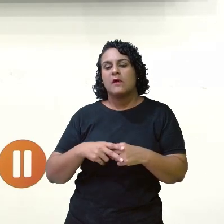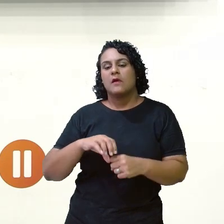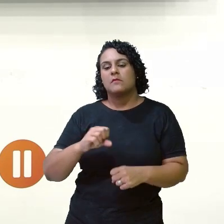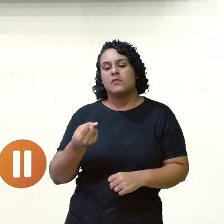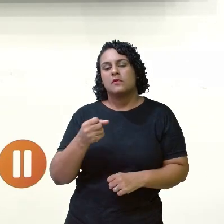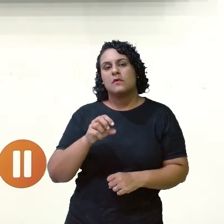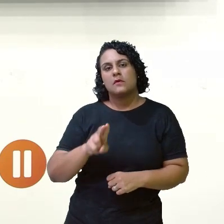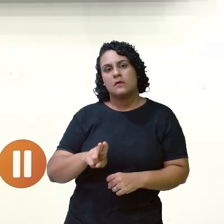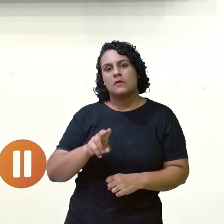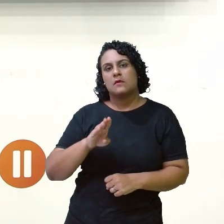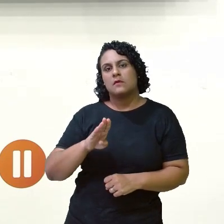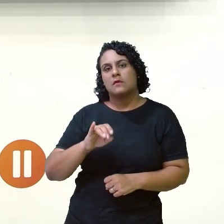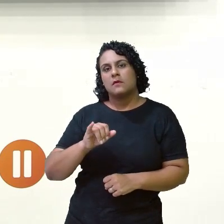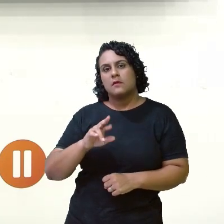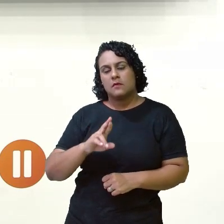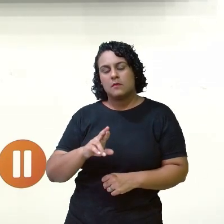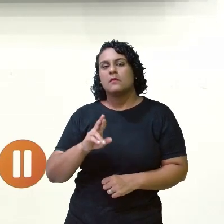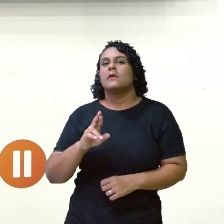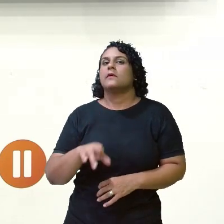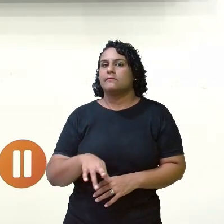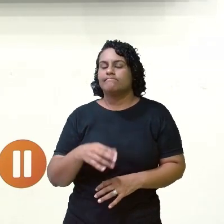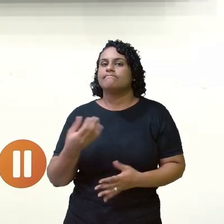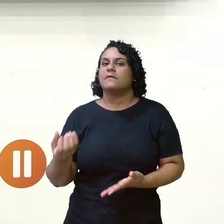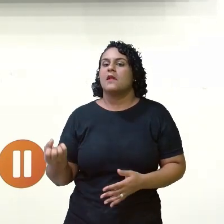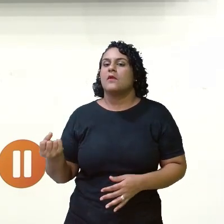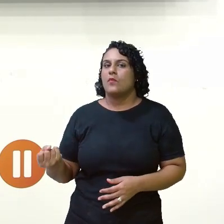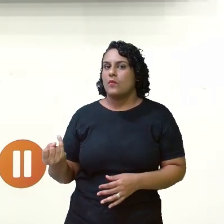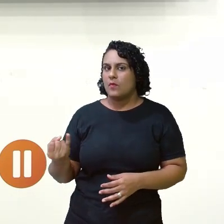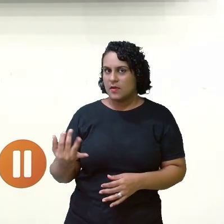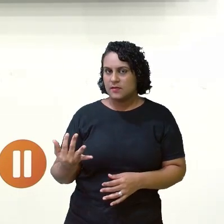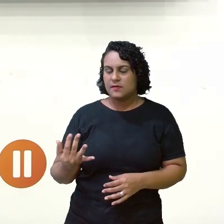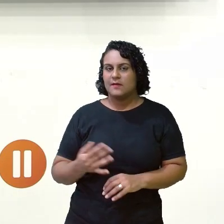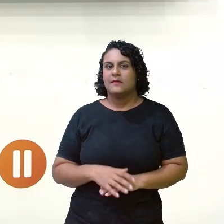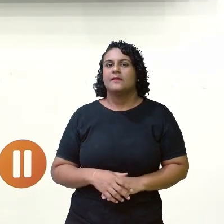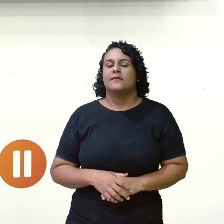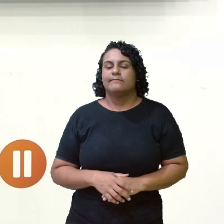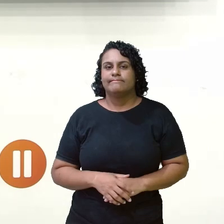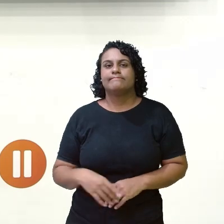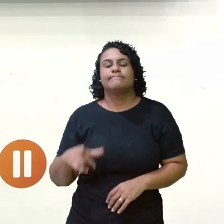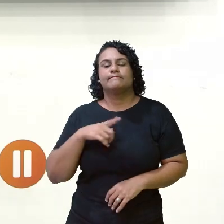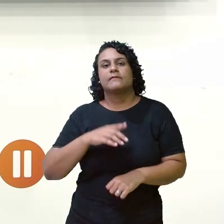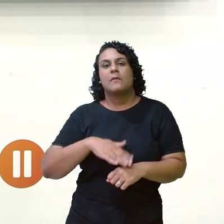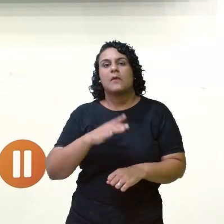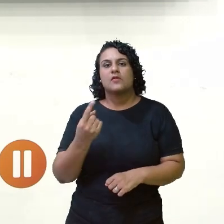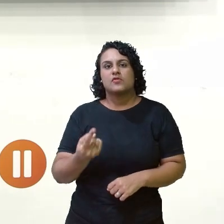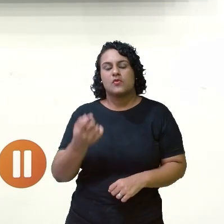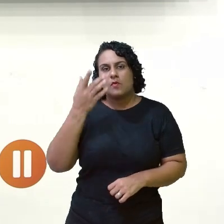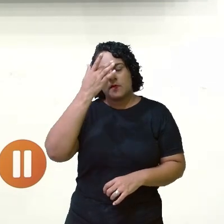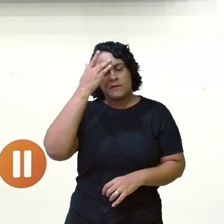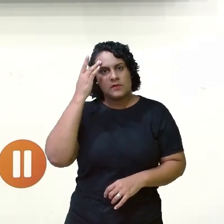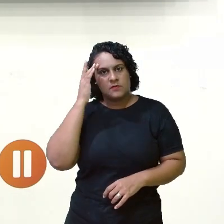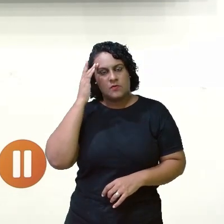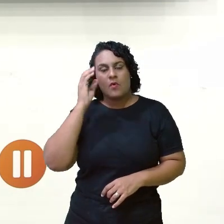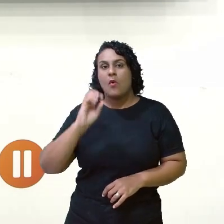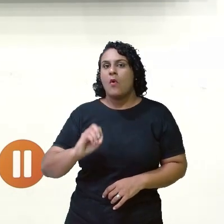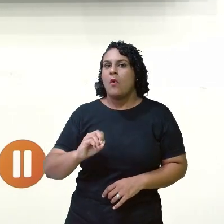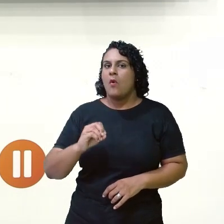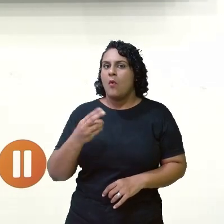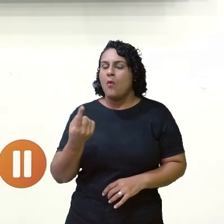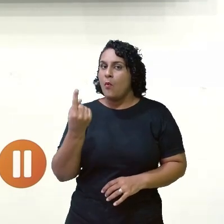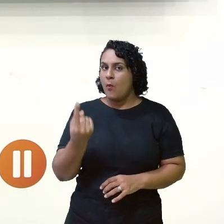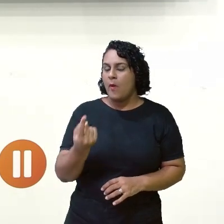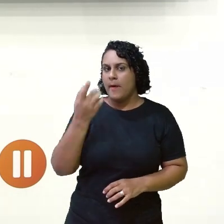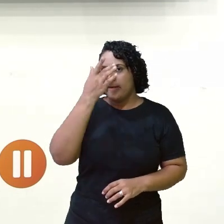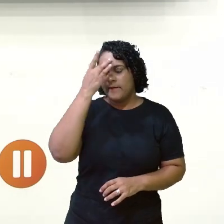aí em número. E aí? Eu tenho mais de uma pessoa ou eu tenho